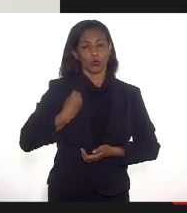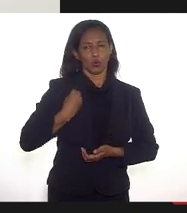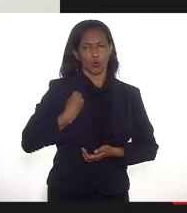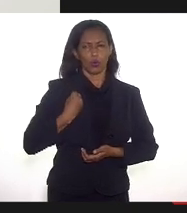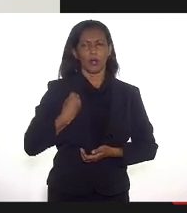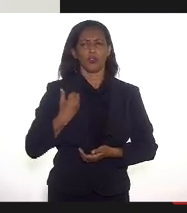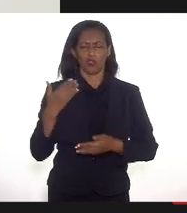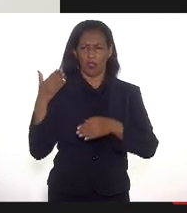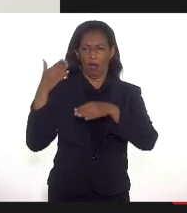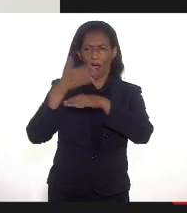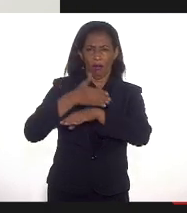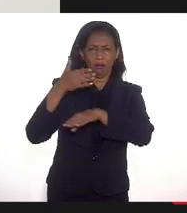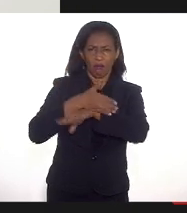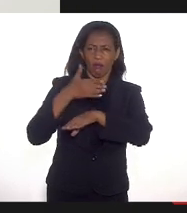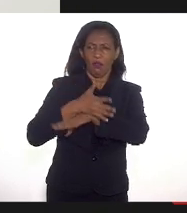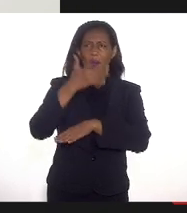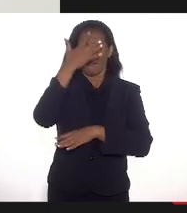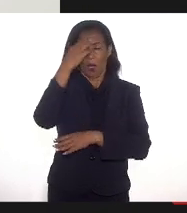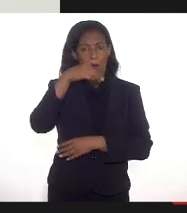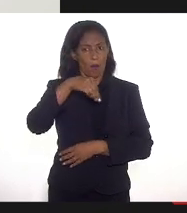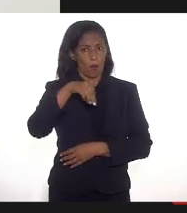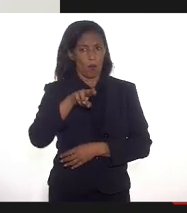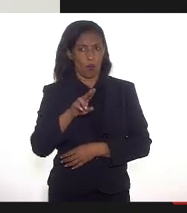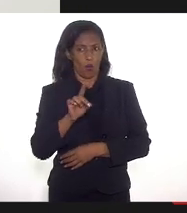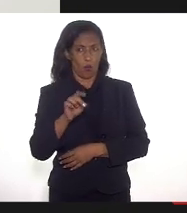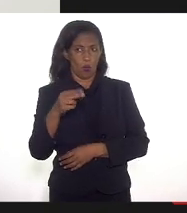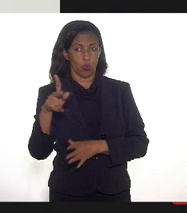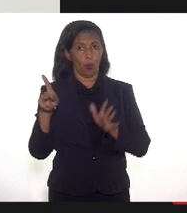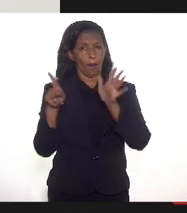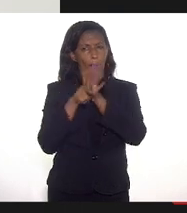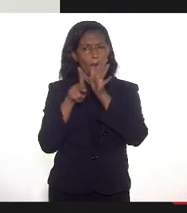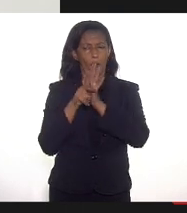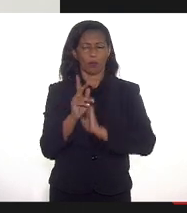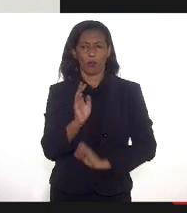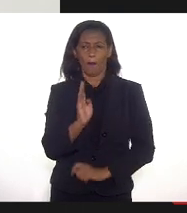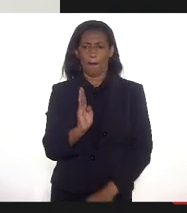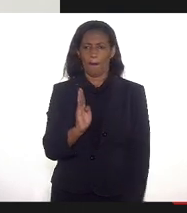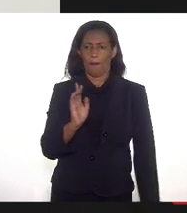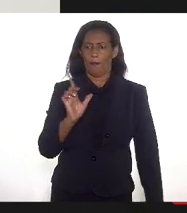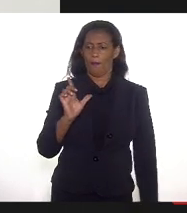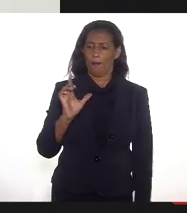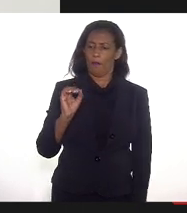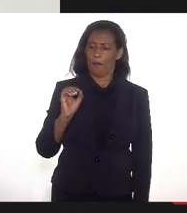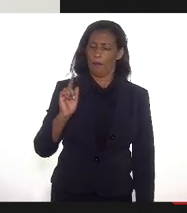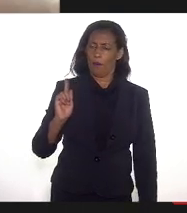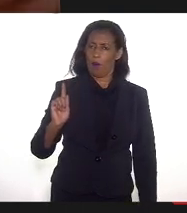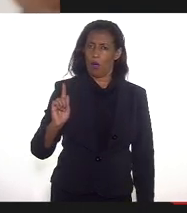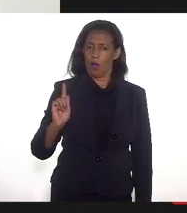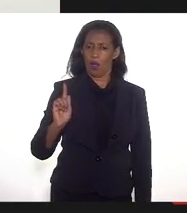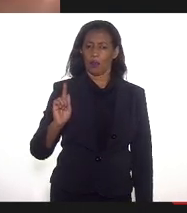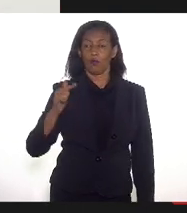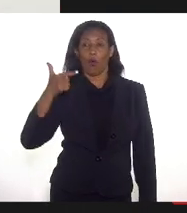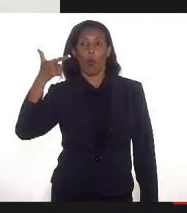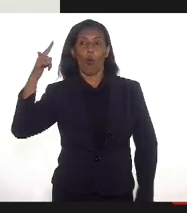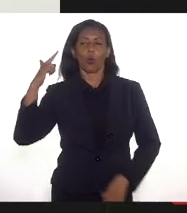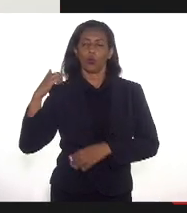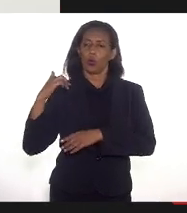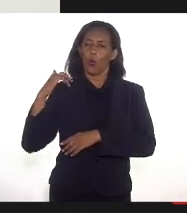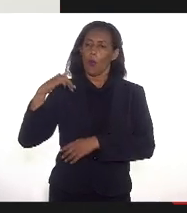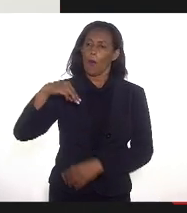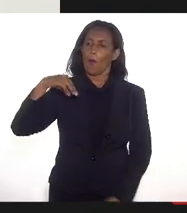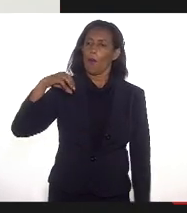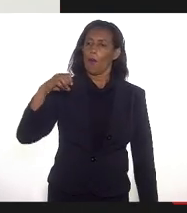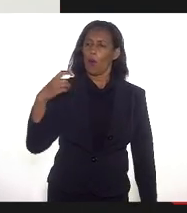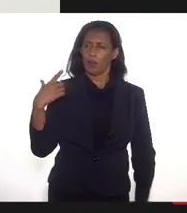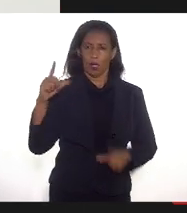acessos da plataforma Moodle, do nosso blog, que foi feito num outro modelo para